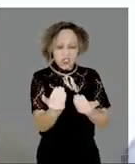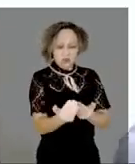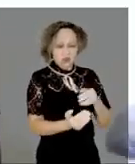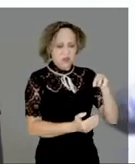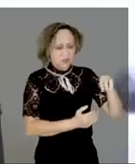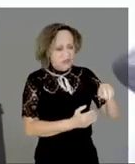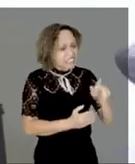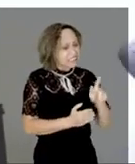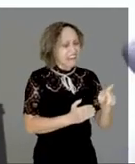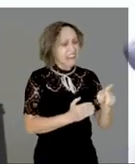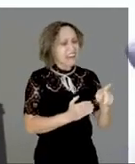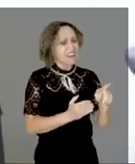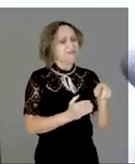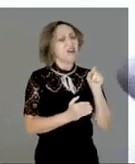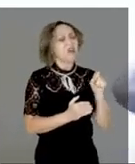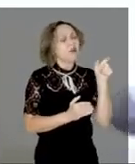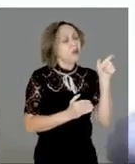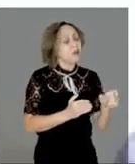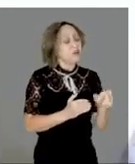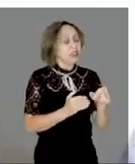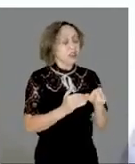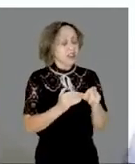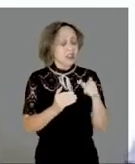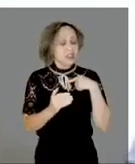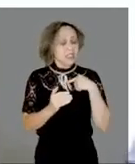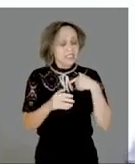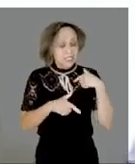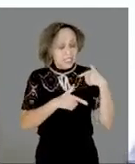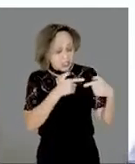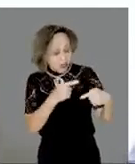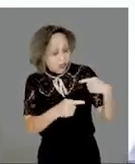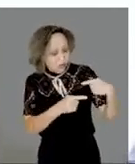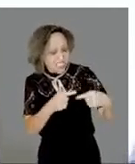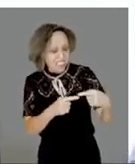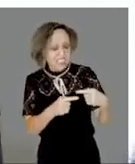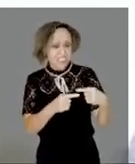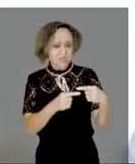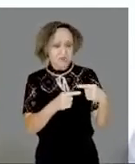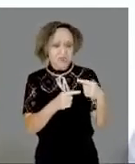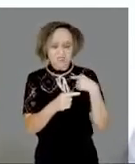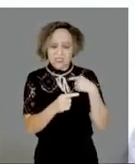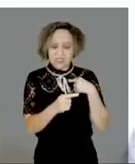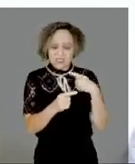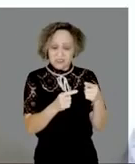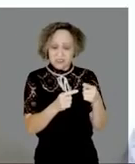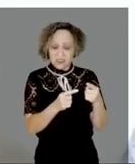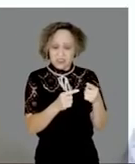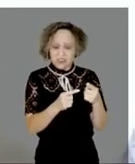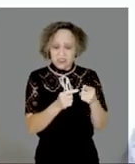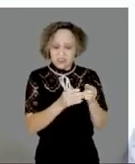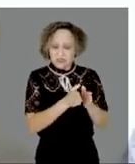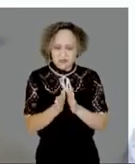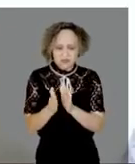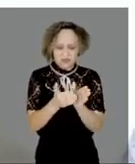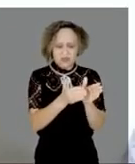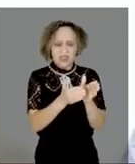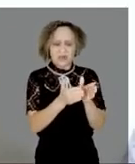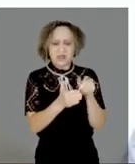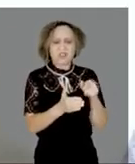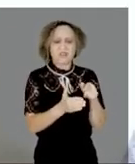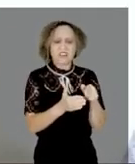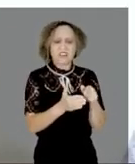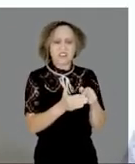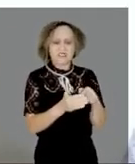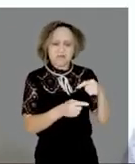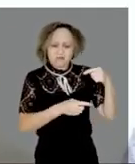e confluência coletiva, é também anúncio. E o que nós estamos fazendo em toda parte